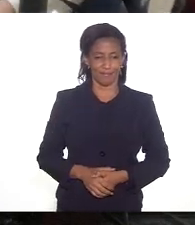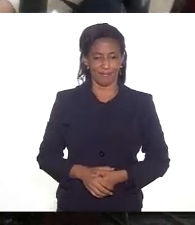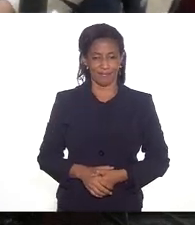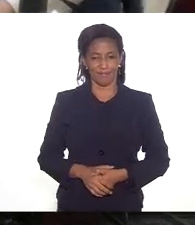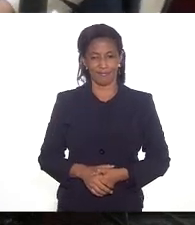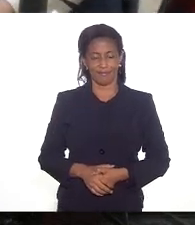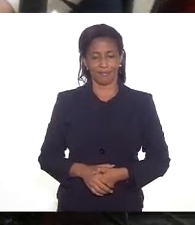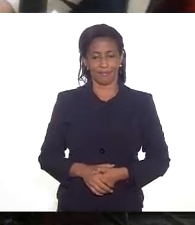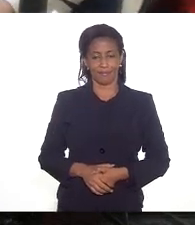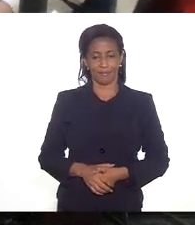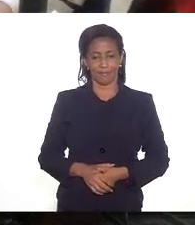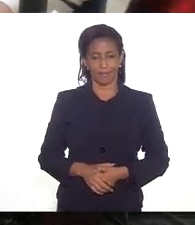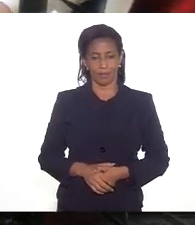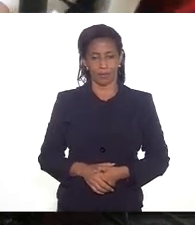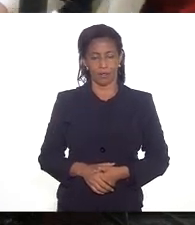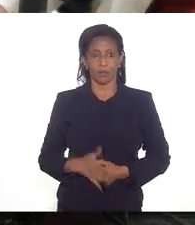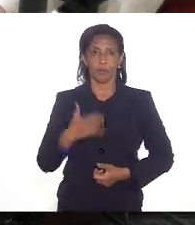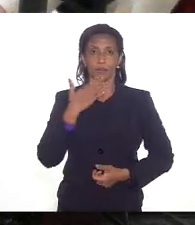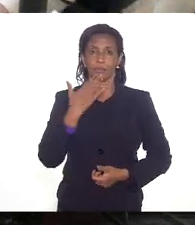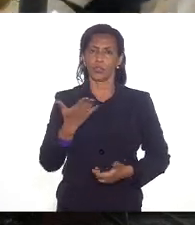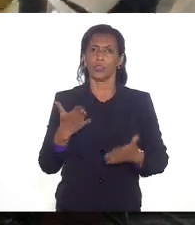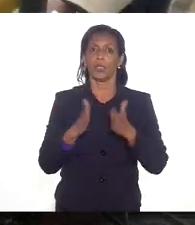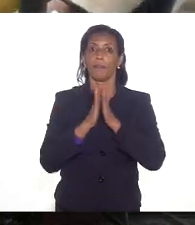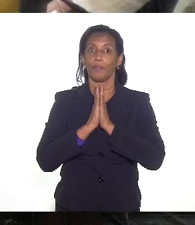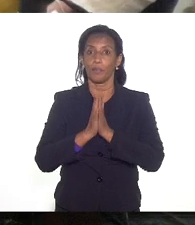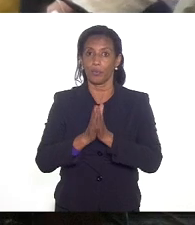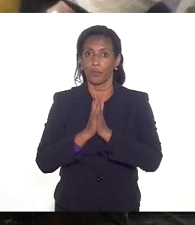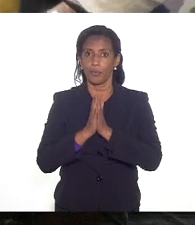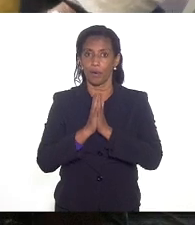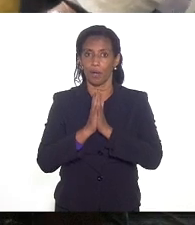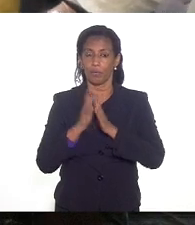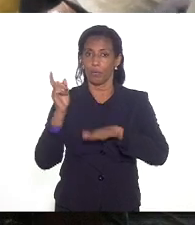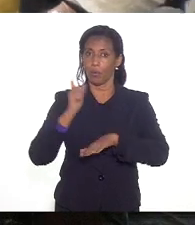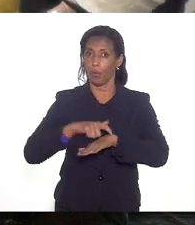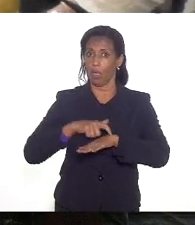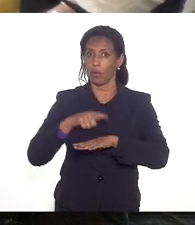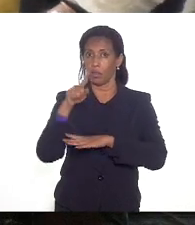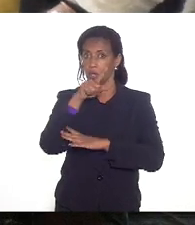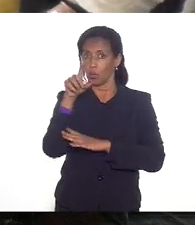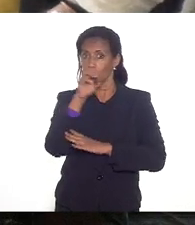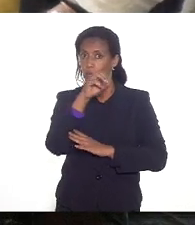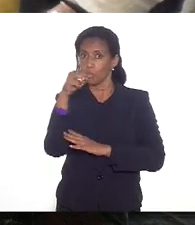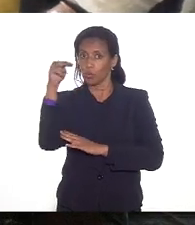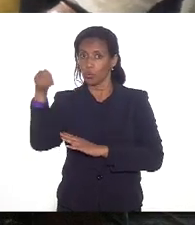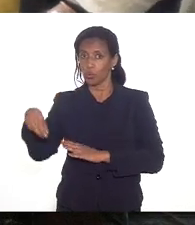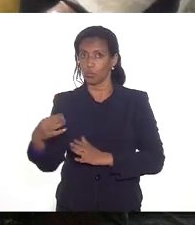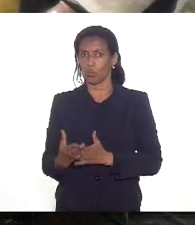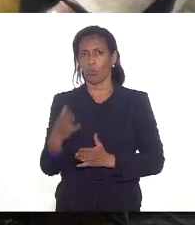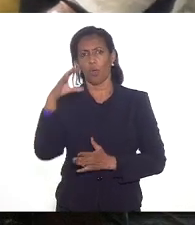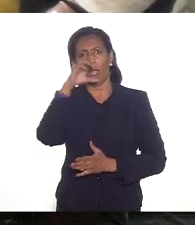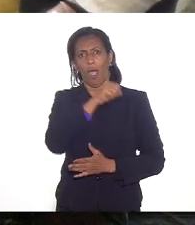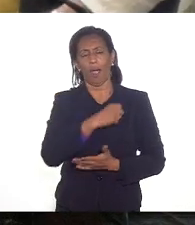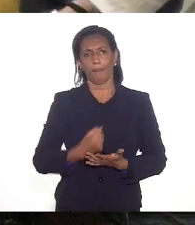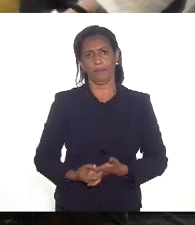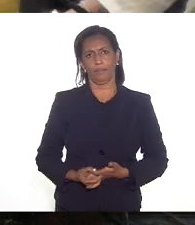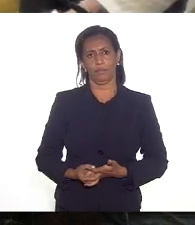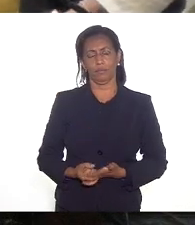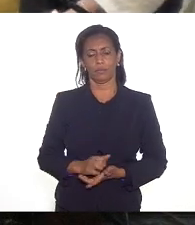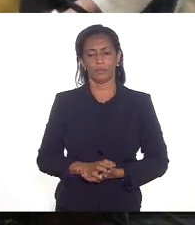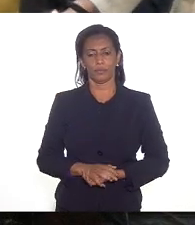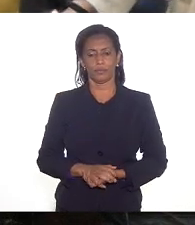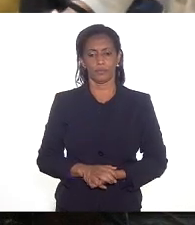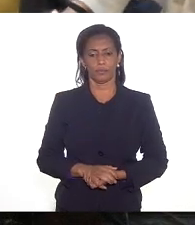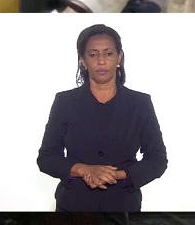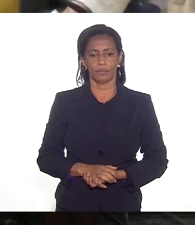deputada pediria por favor eu vou ter que sair daqui a pouco eu tenho 11 vou dessa você breve